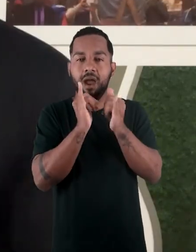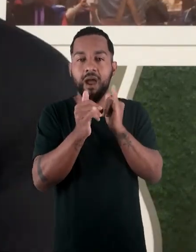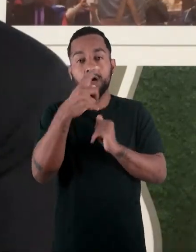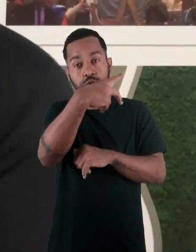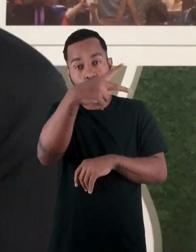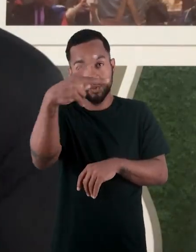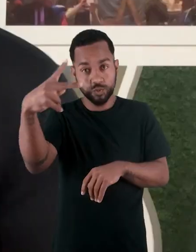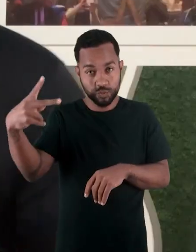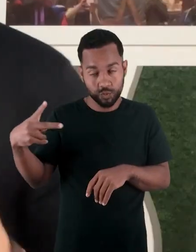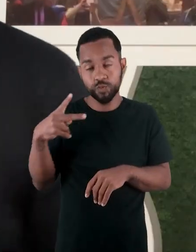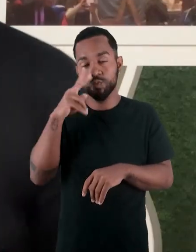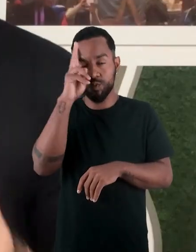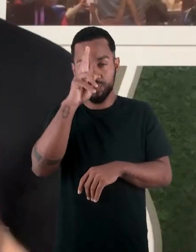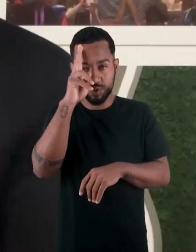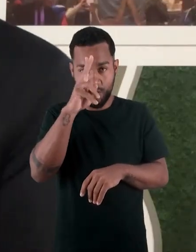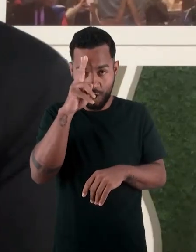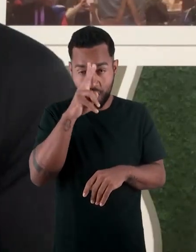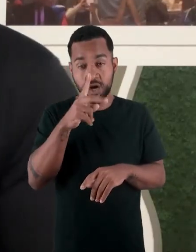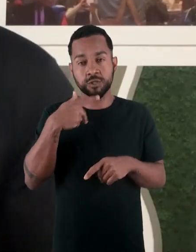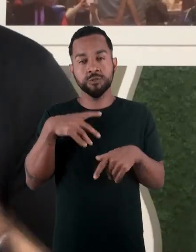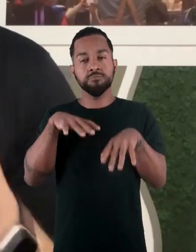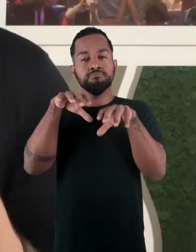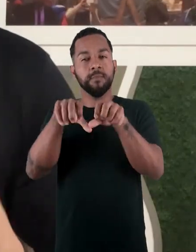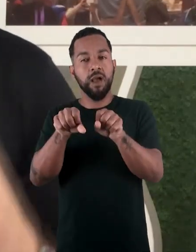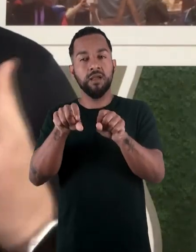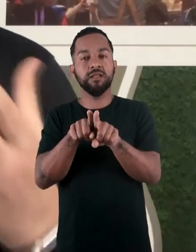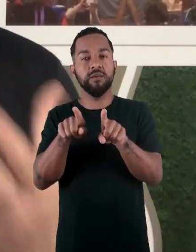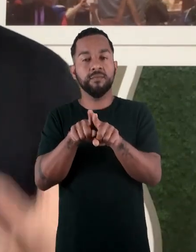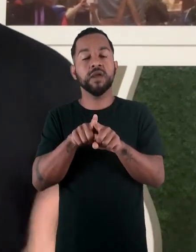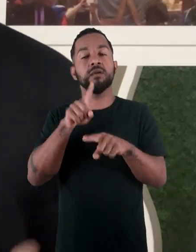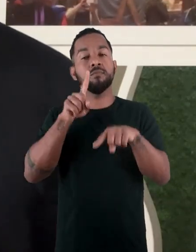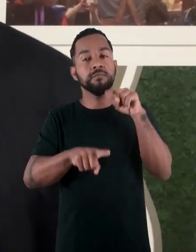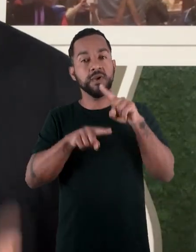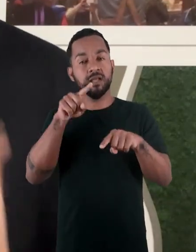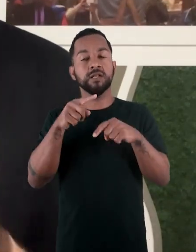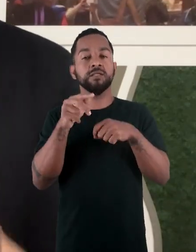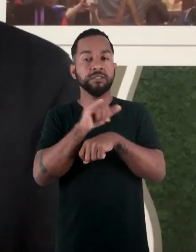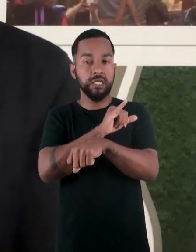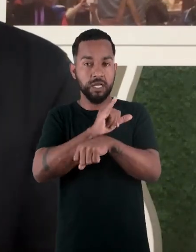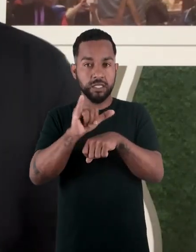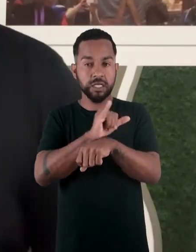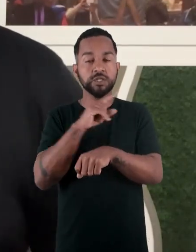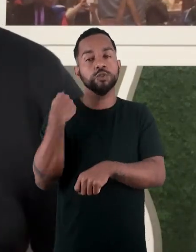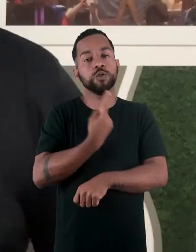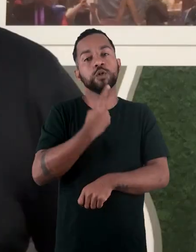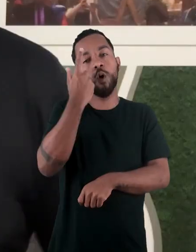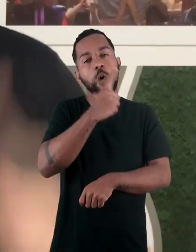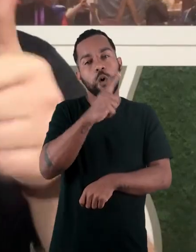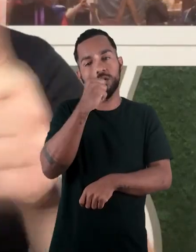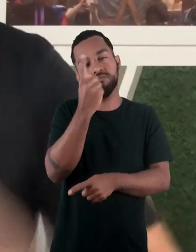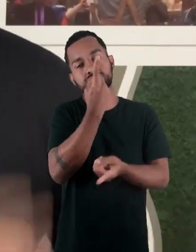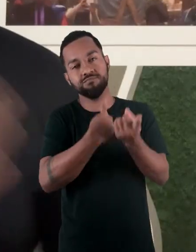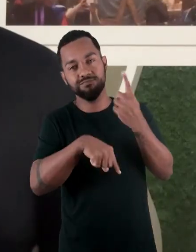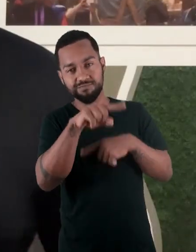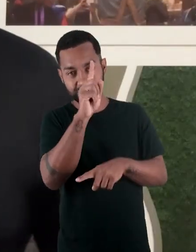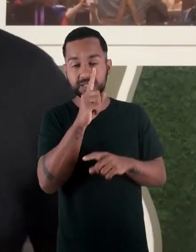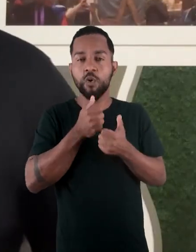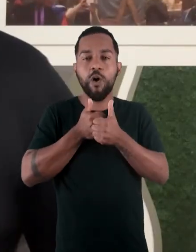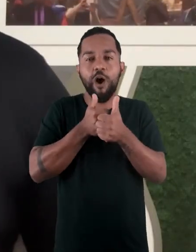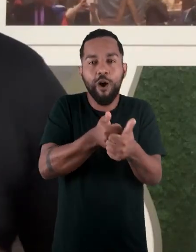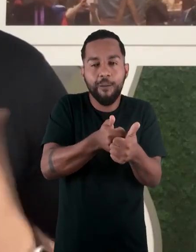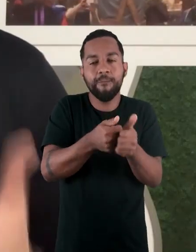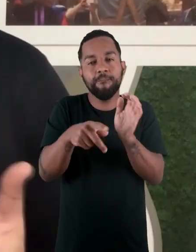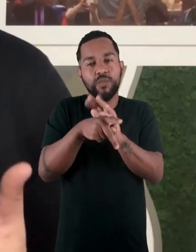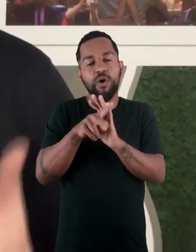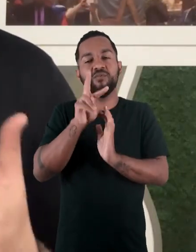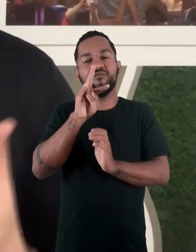você como protagonista, você se apropriando disso, você utilizando essas ferramentas para o seu aperfeiçoamento. Certo? Acompanhe a Via